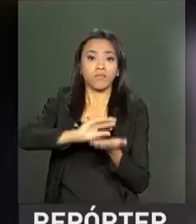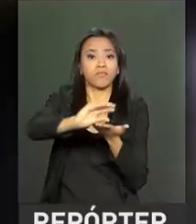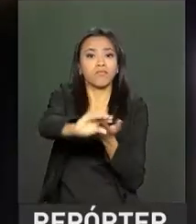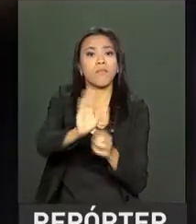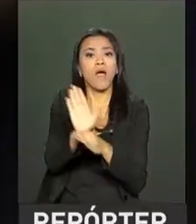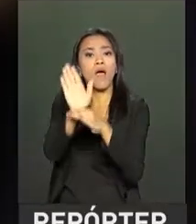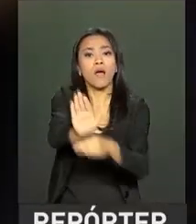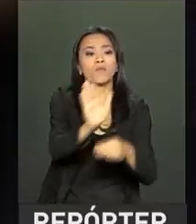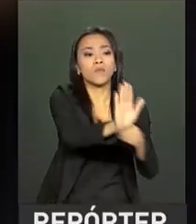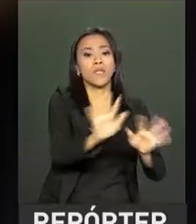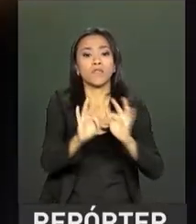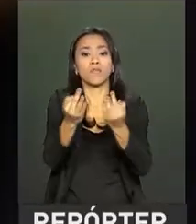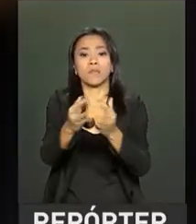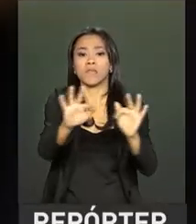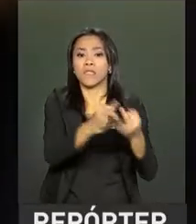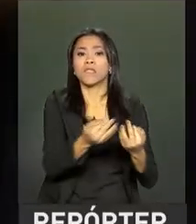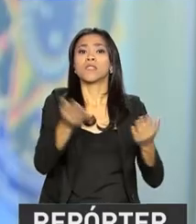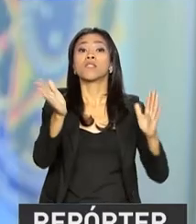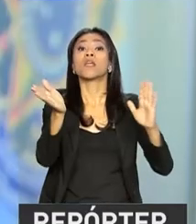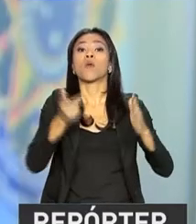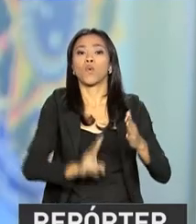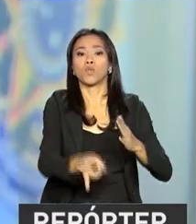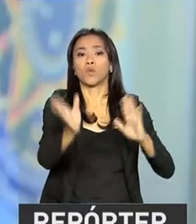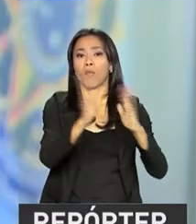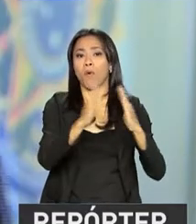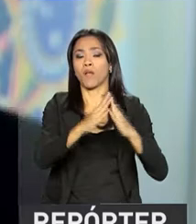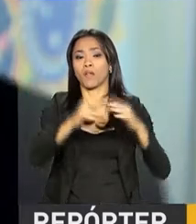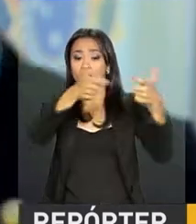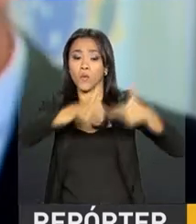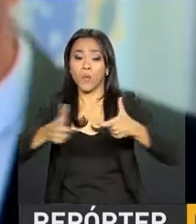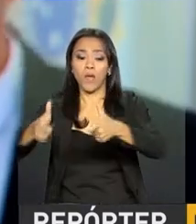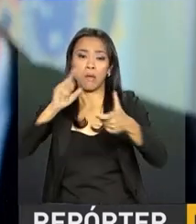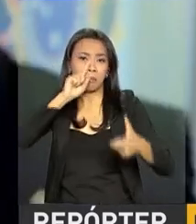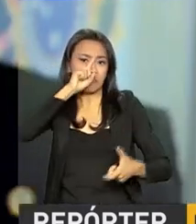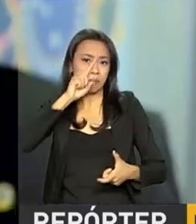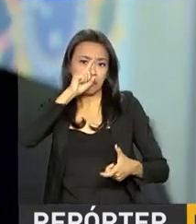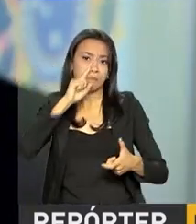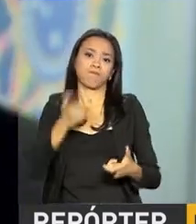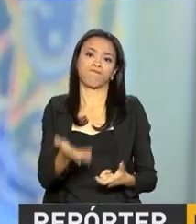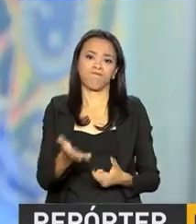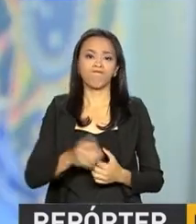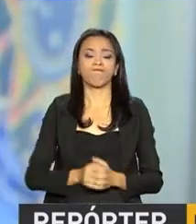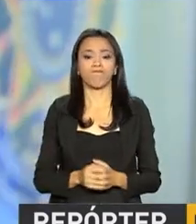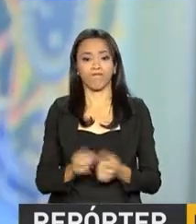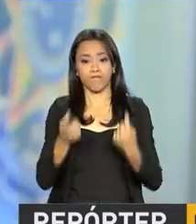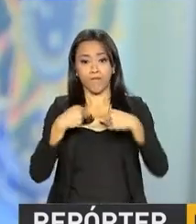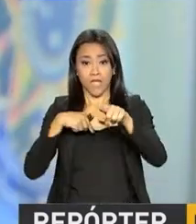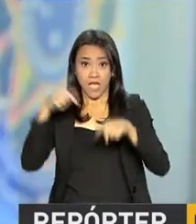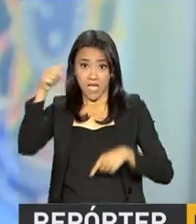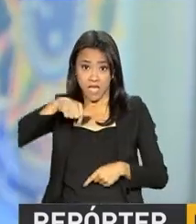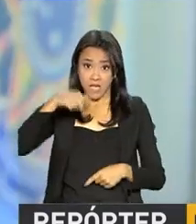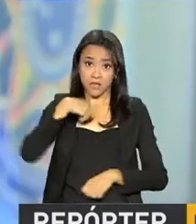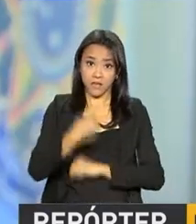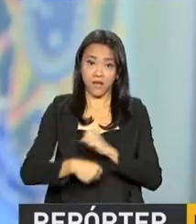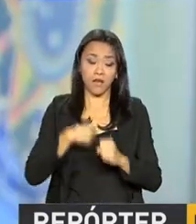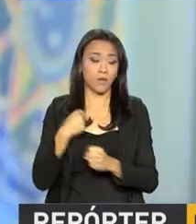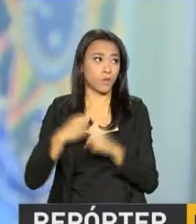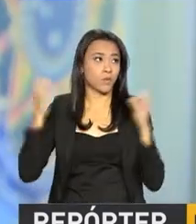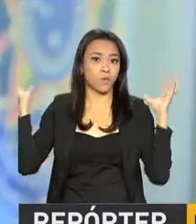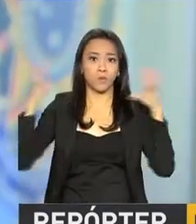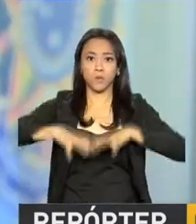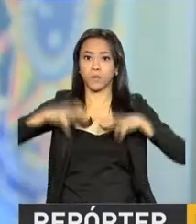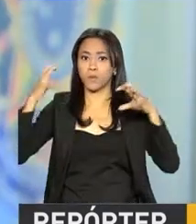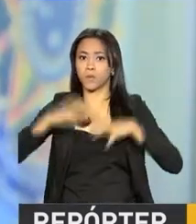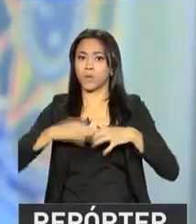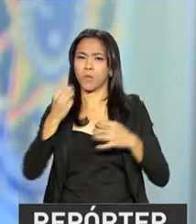que ainda vivem em área de risco esse ano 2017 sofremos com maior volume de chuva dos últimos 30 anos na